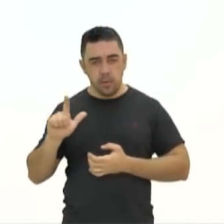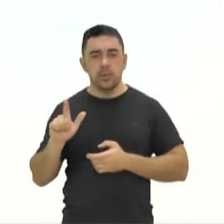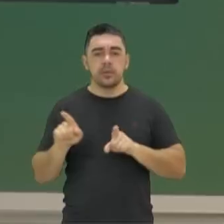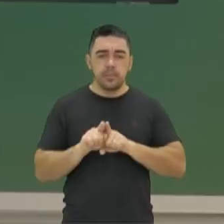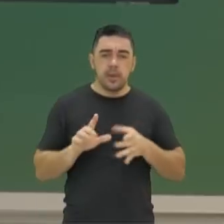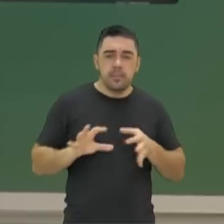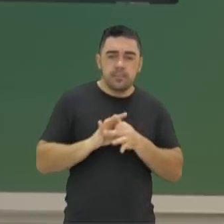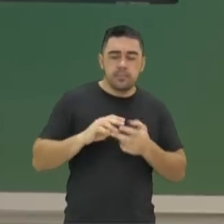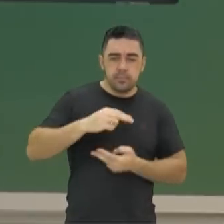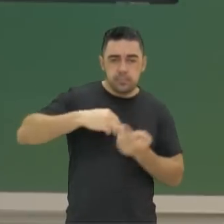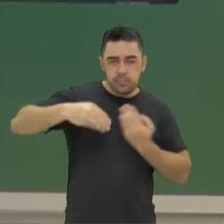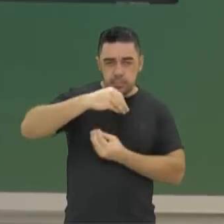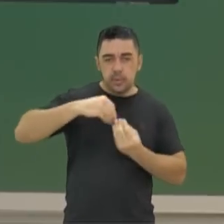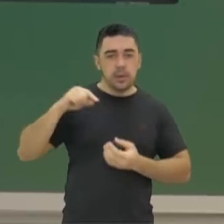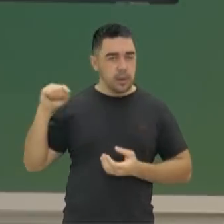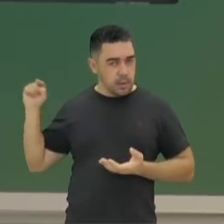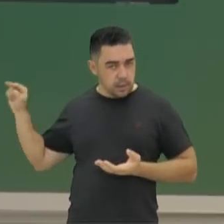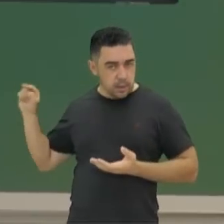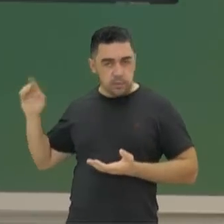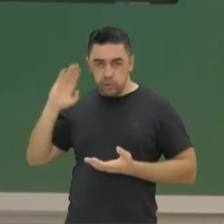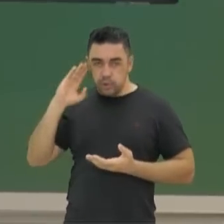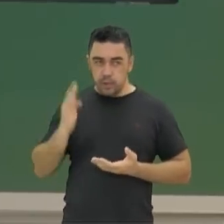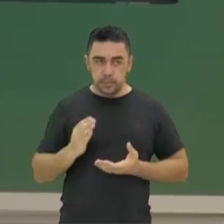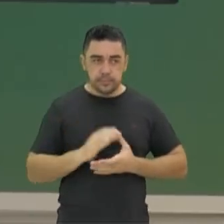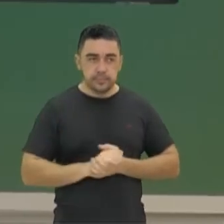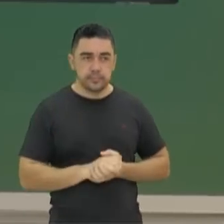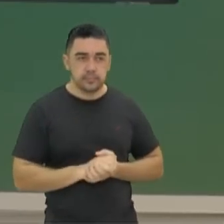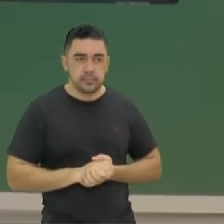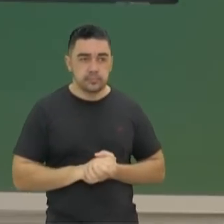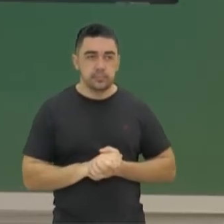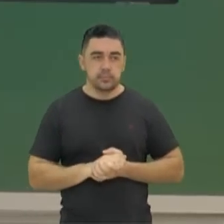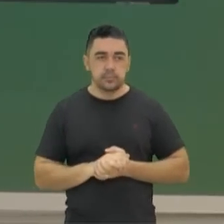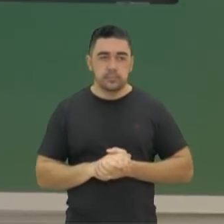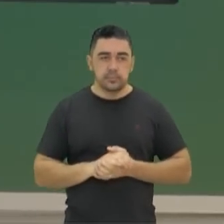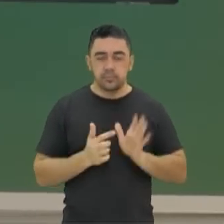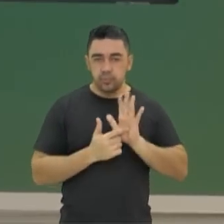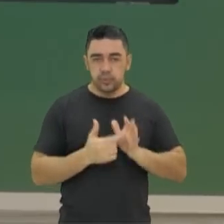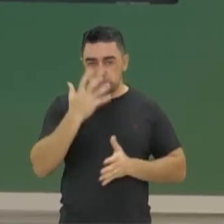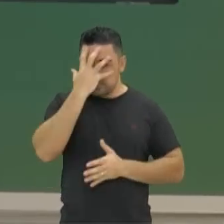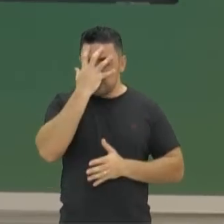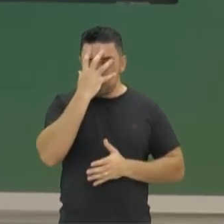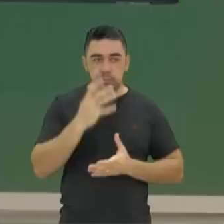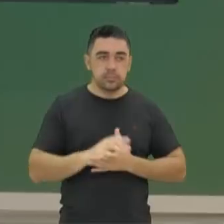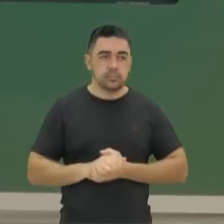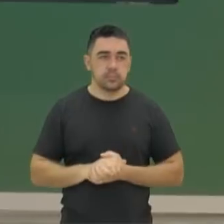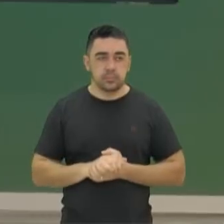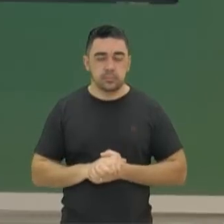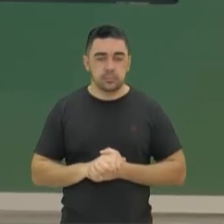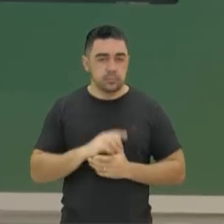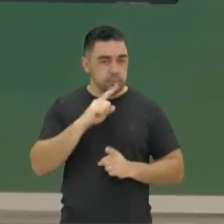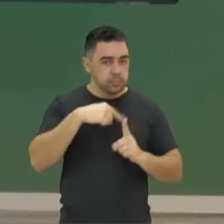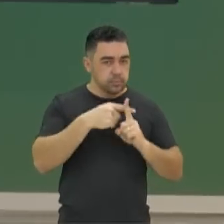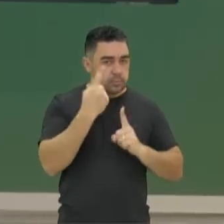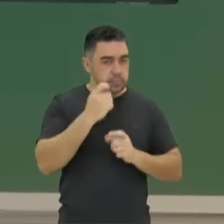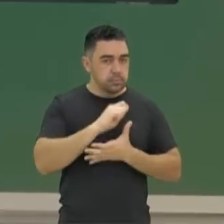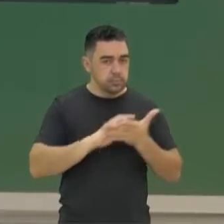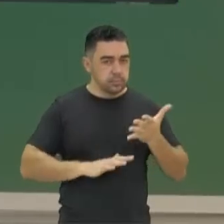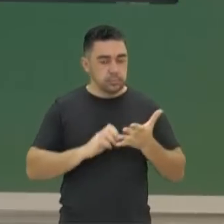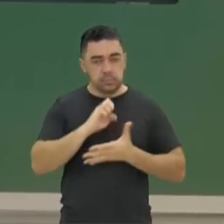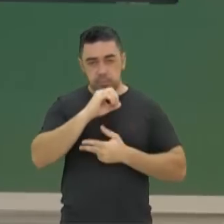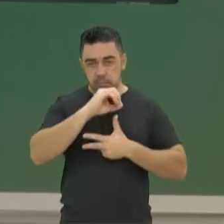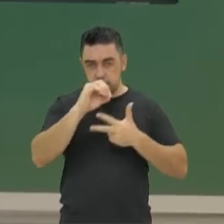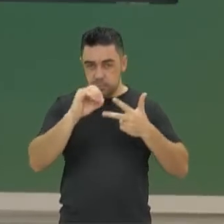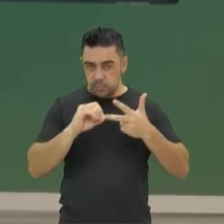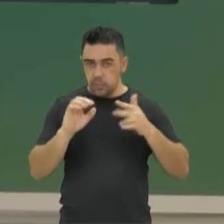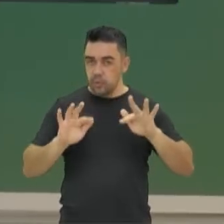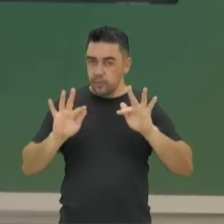sapiens. Então, esse aqui também é o nosso ancestral direto, né? Olha que bonitinho aqui. Então, mostrando o crânio também. Mais um exercício, antes da gente chegar no final